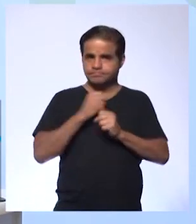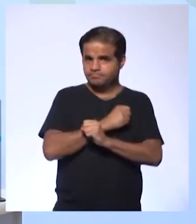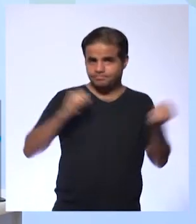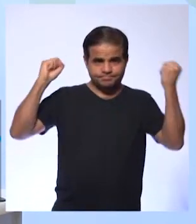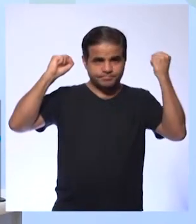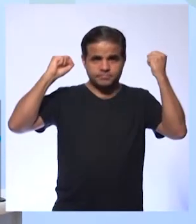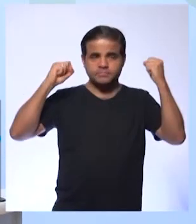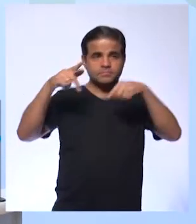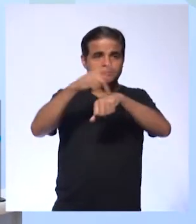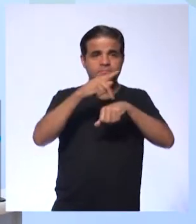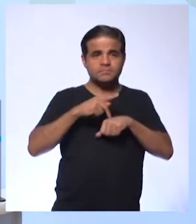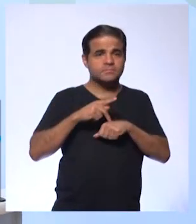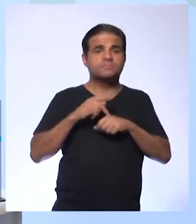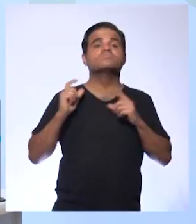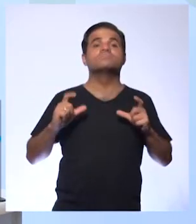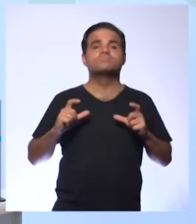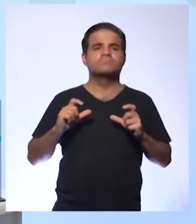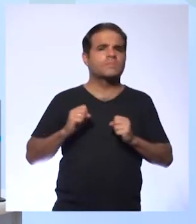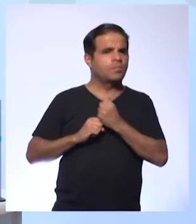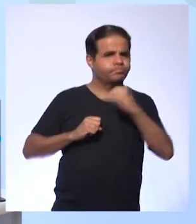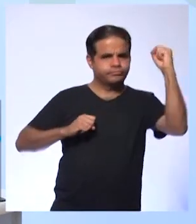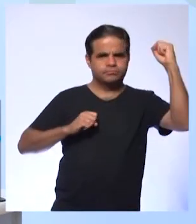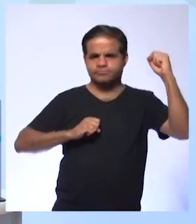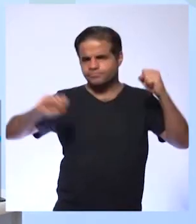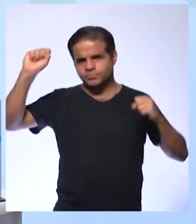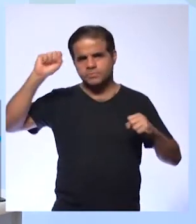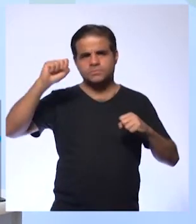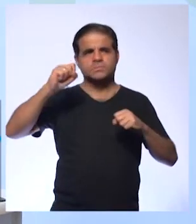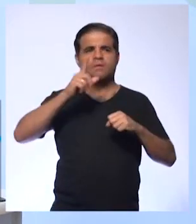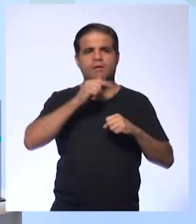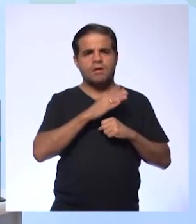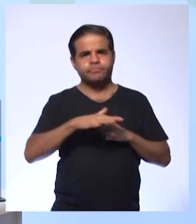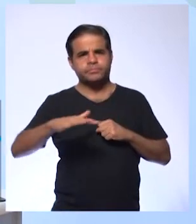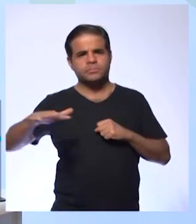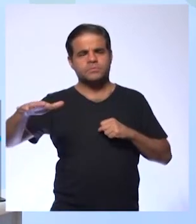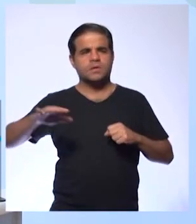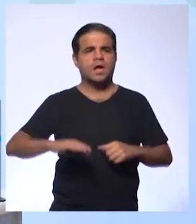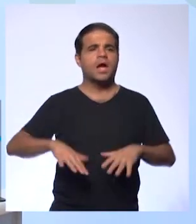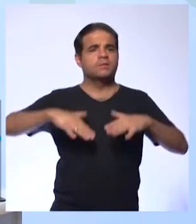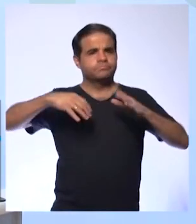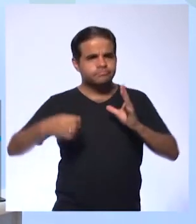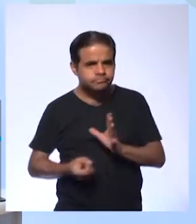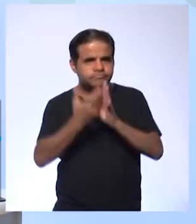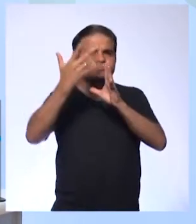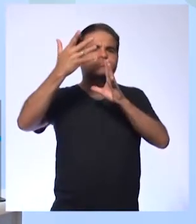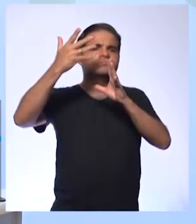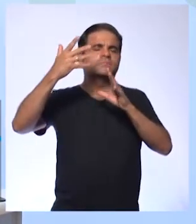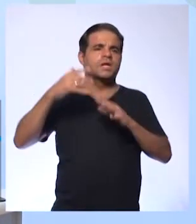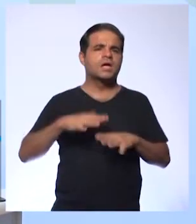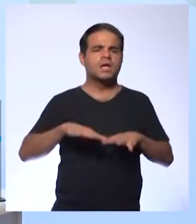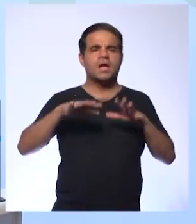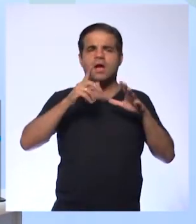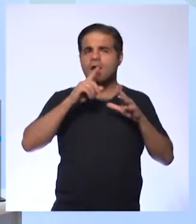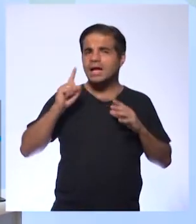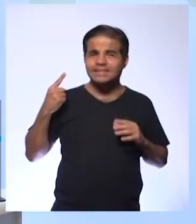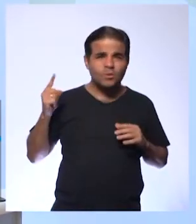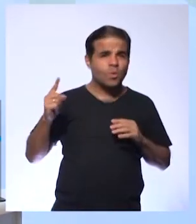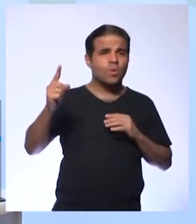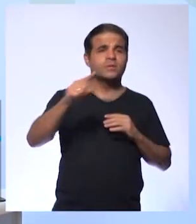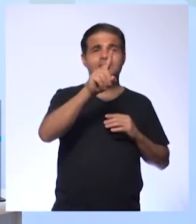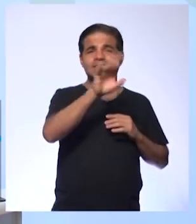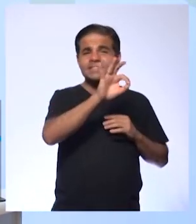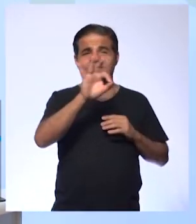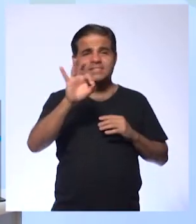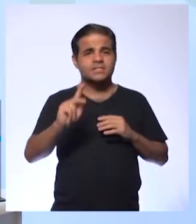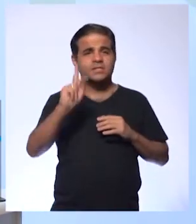E essas rochas vão para onde? Vai para o mar. E do mar ele forma ondas. Então, eles podem atingir distância de mais de 100